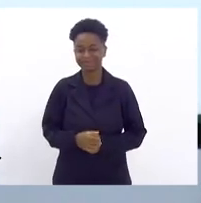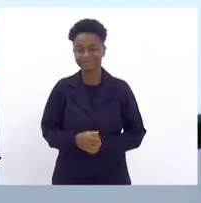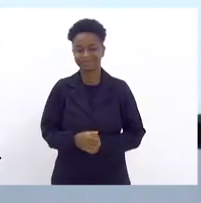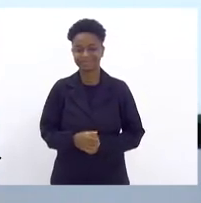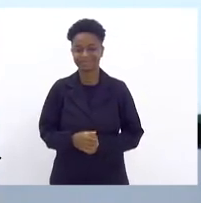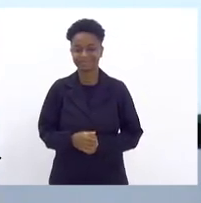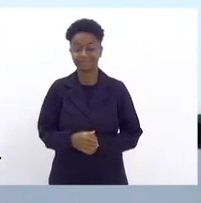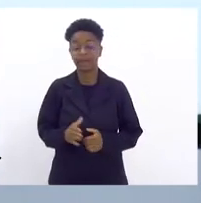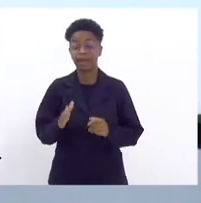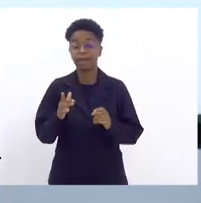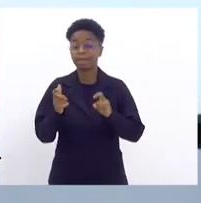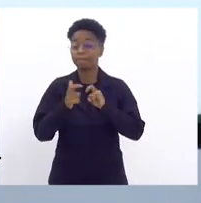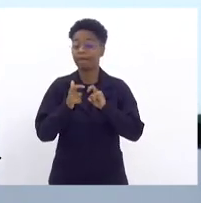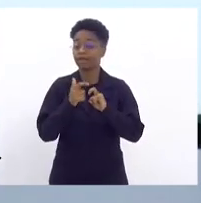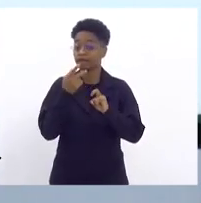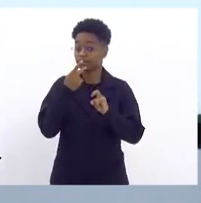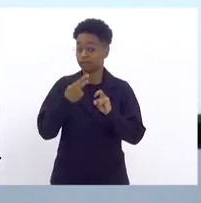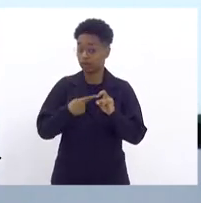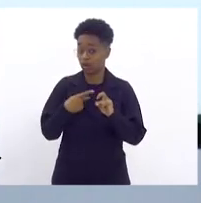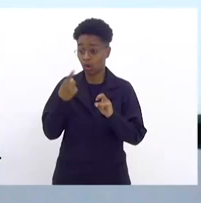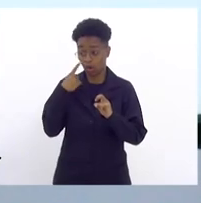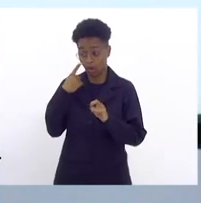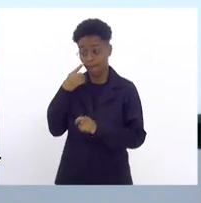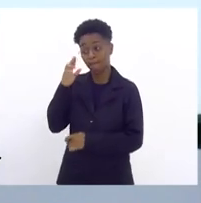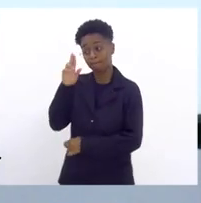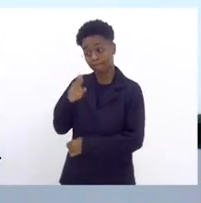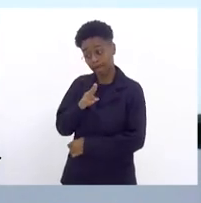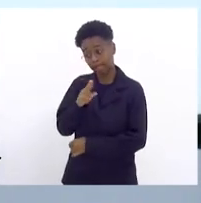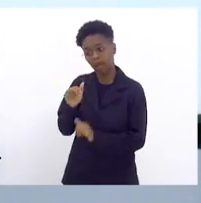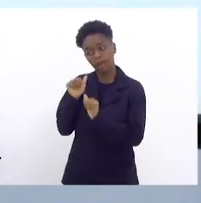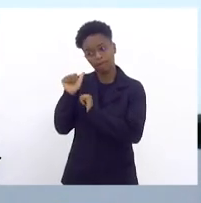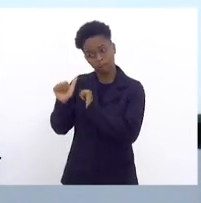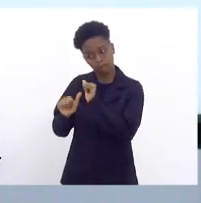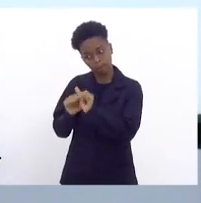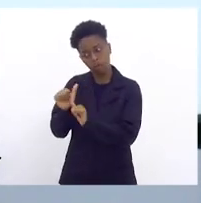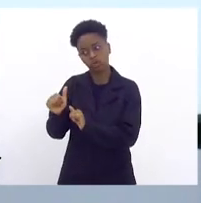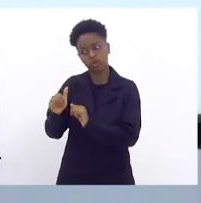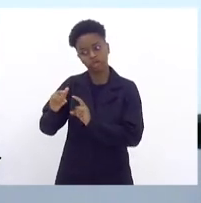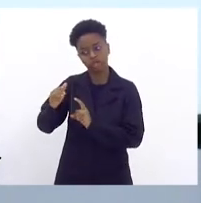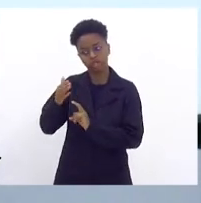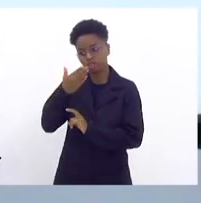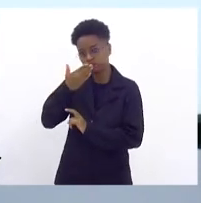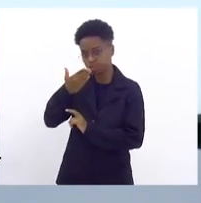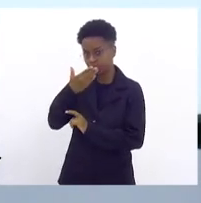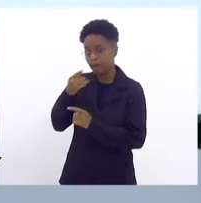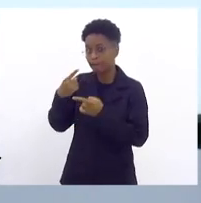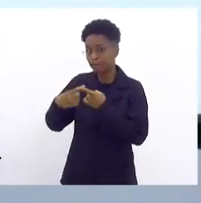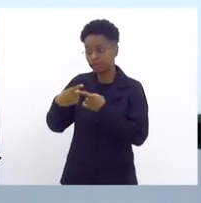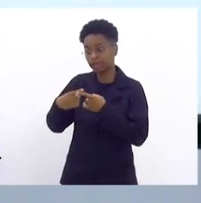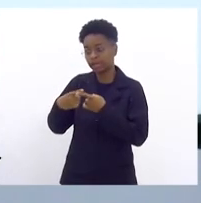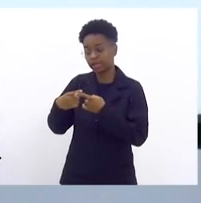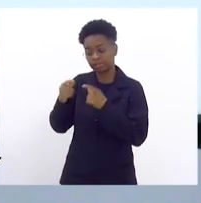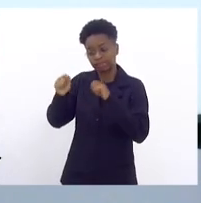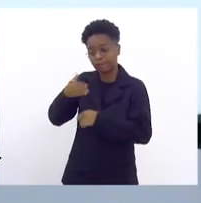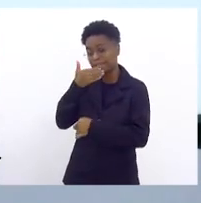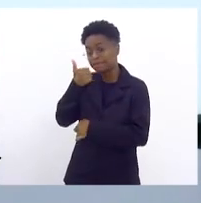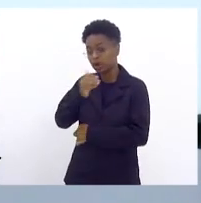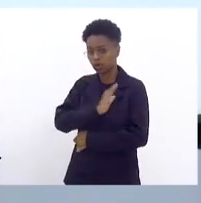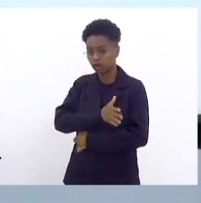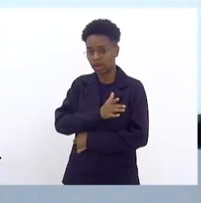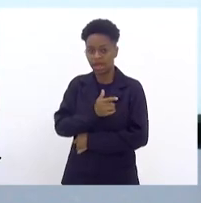o meu médico falou assim Padre troca de time você melhora do coração eu falei eu vou melhorar do